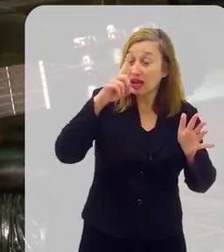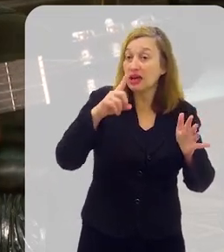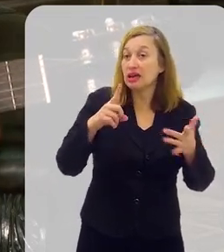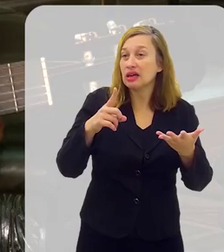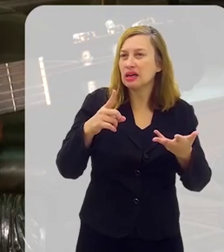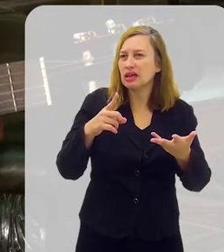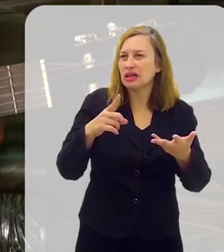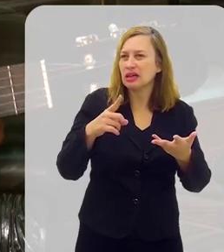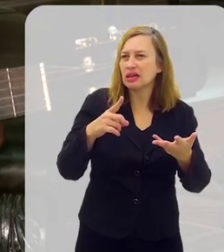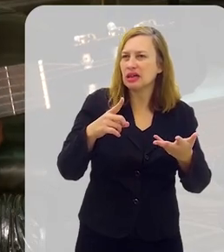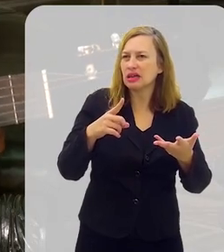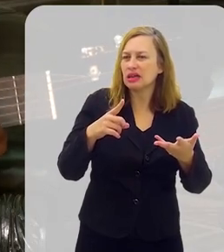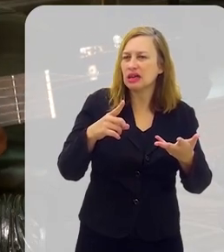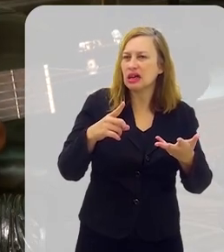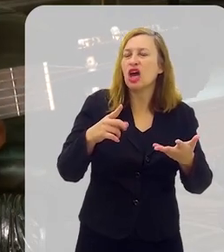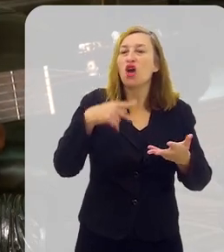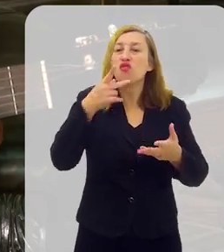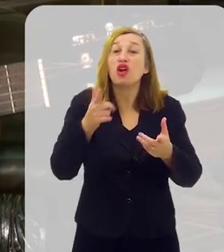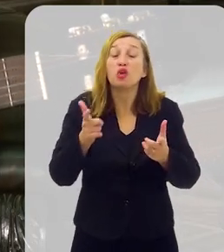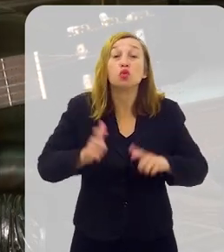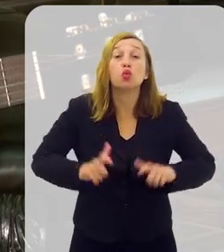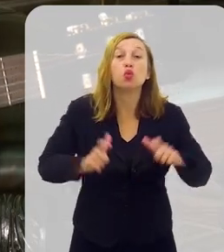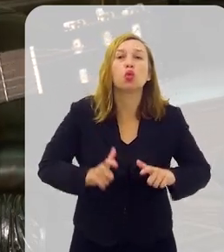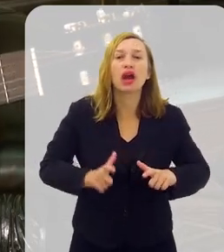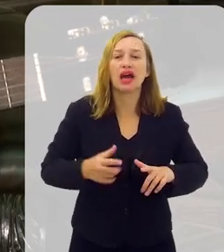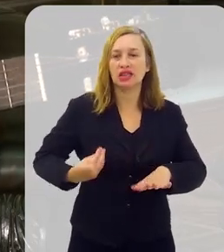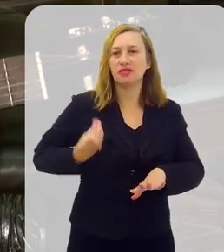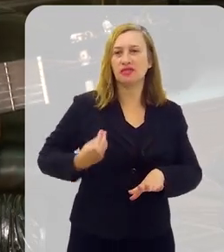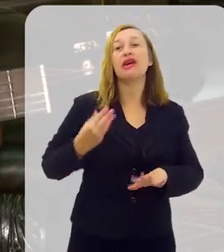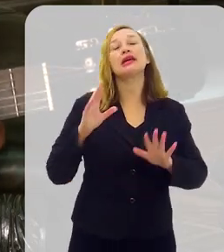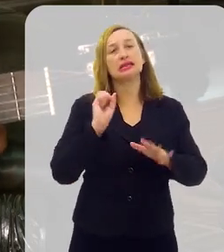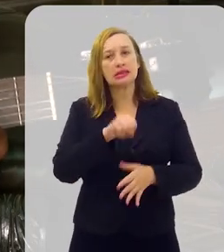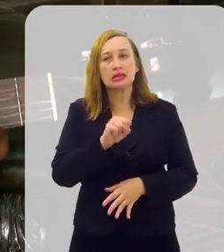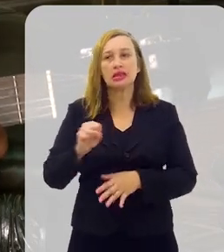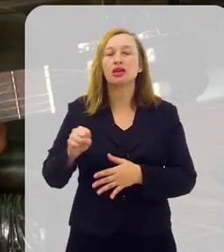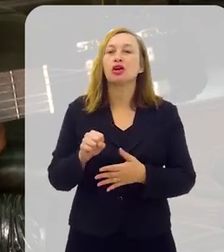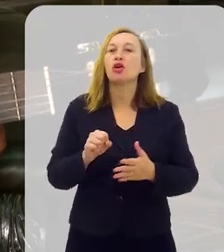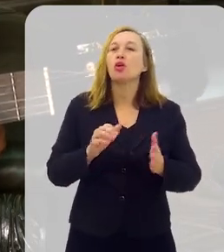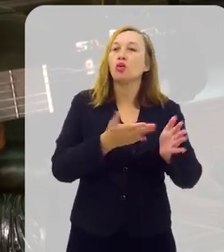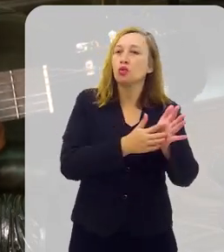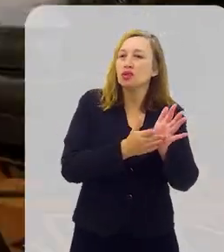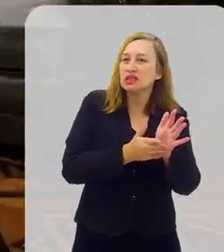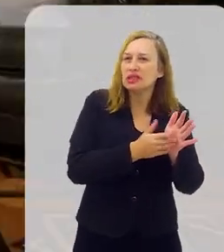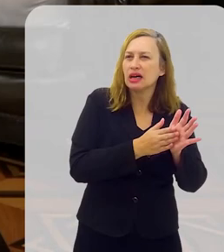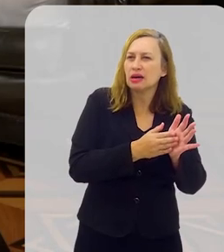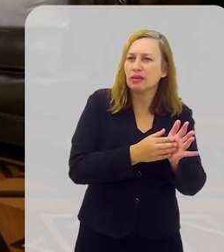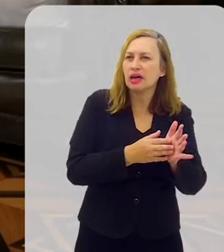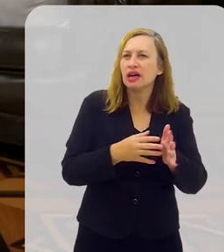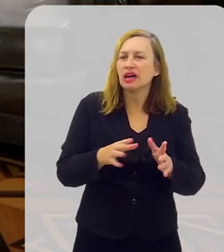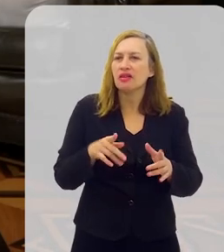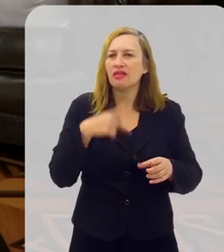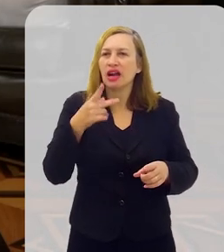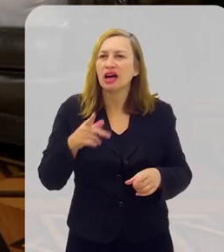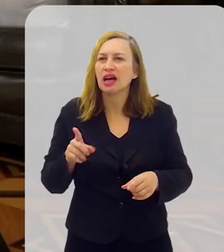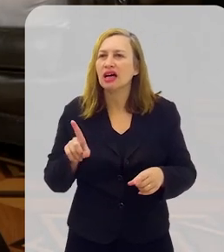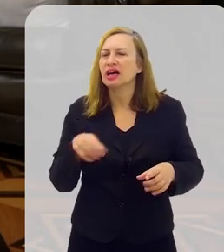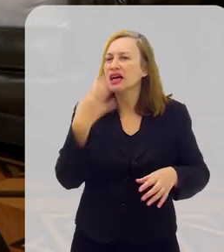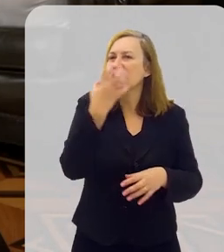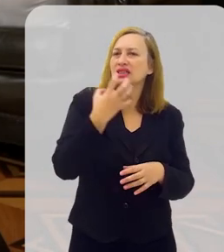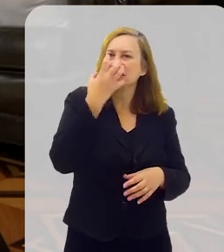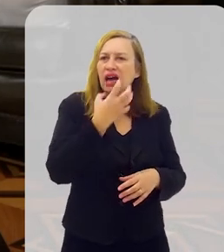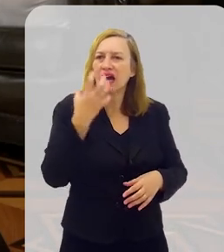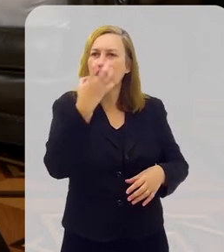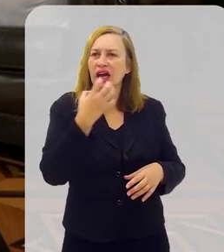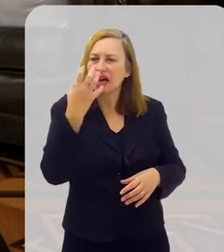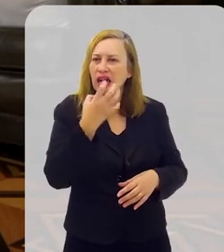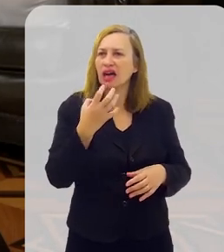Uhum. Mas o samba, quando você fala da palavra de Deus... É a coisa mais linda do mundo. Certo. E quando eu digo samba, eu não digo samba, a música, mas eu digo um